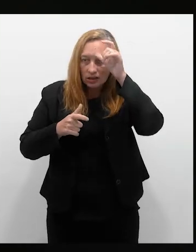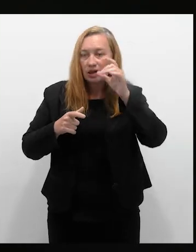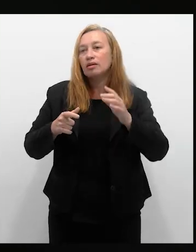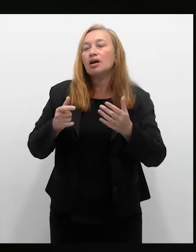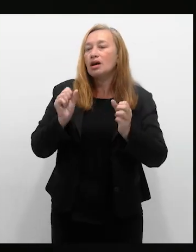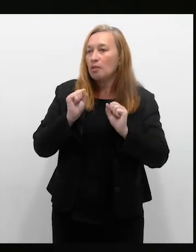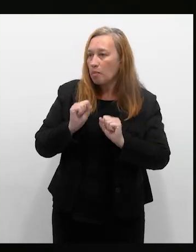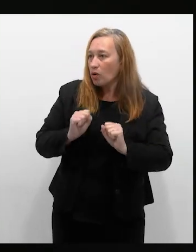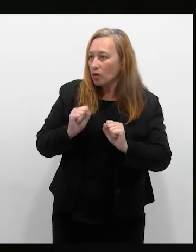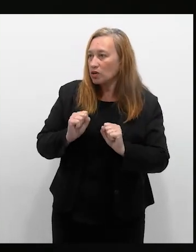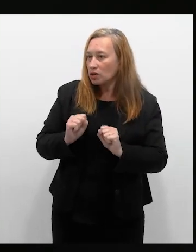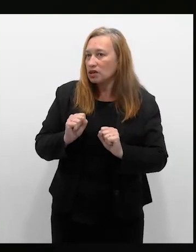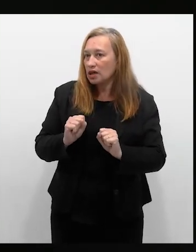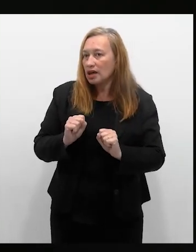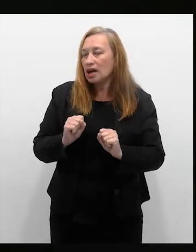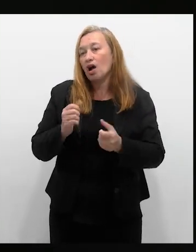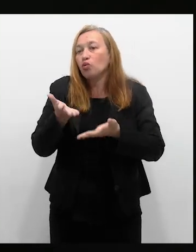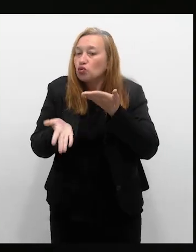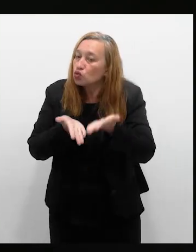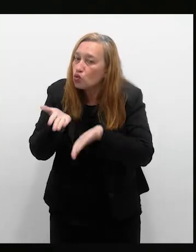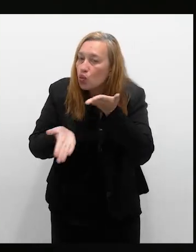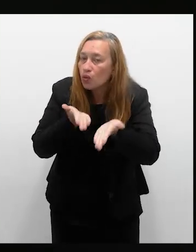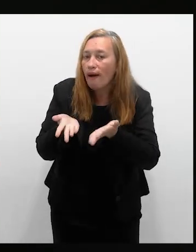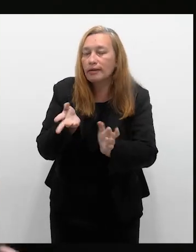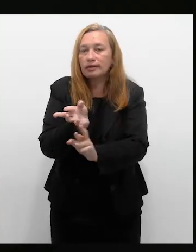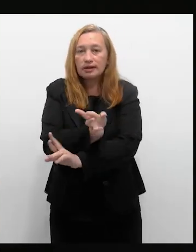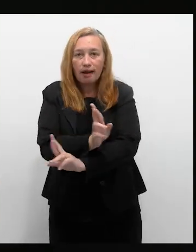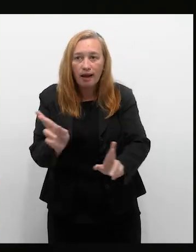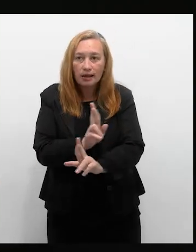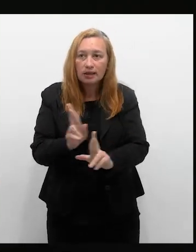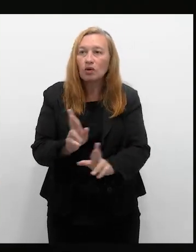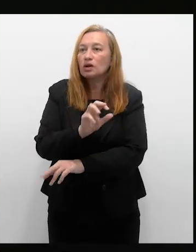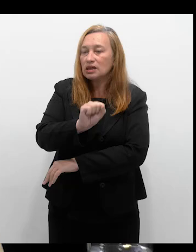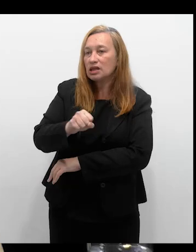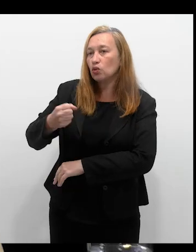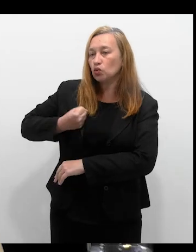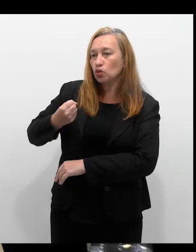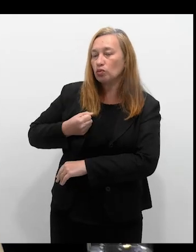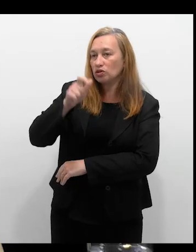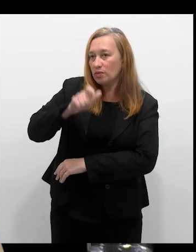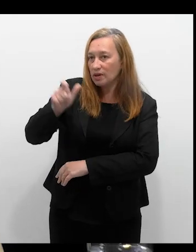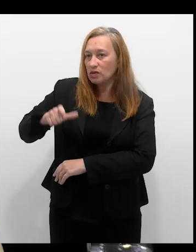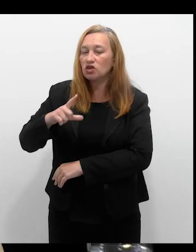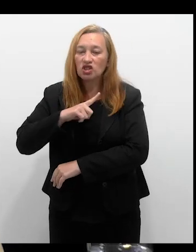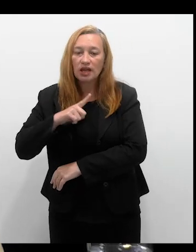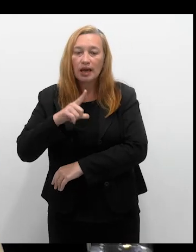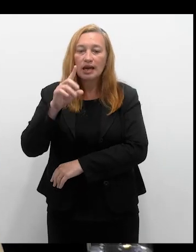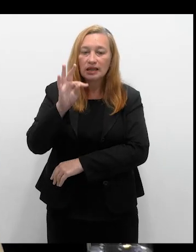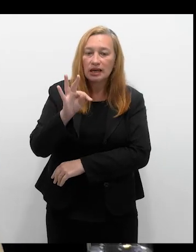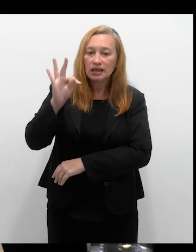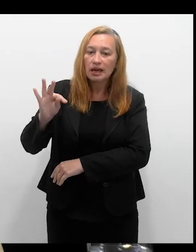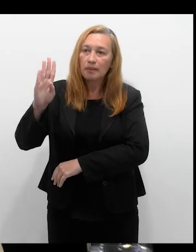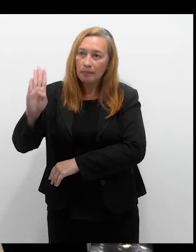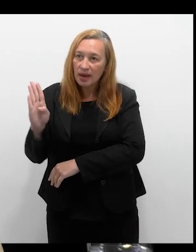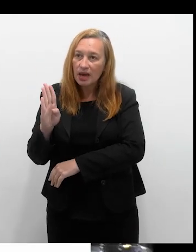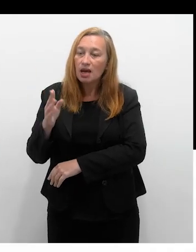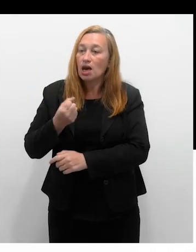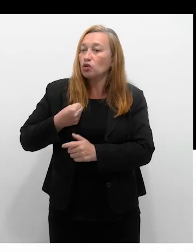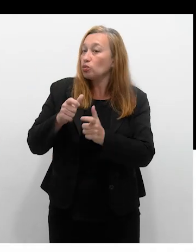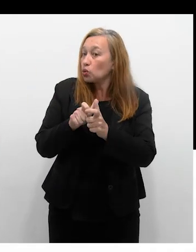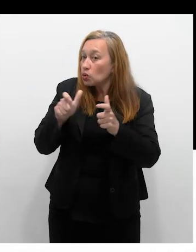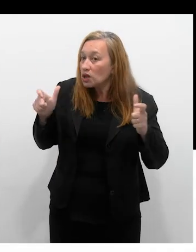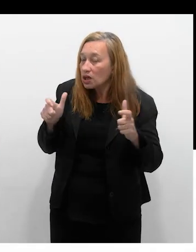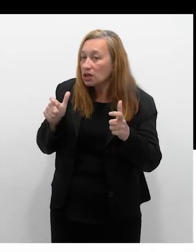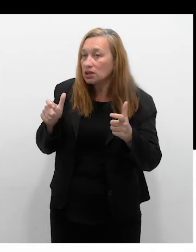você precisa ter alguns cuidados nessa relação, né? O número de pessoas que têm TPB, ele é